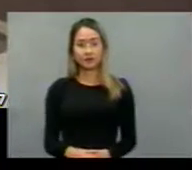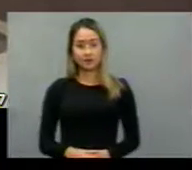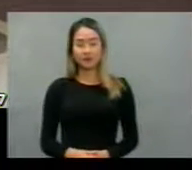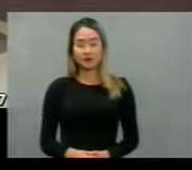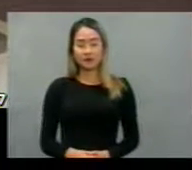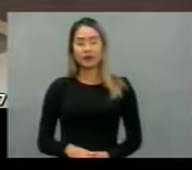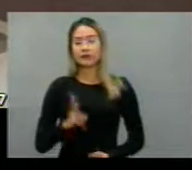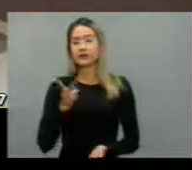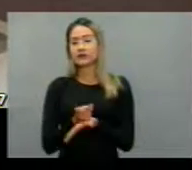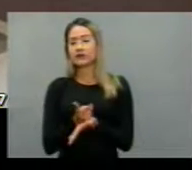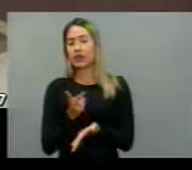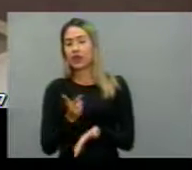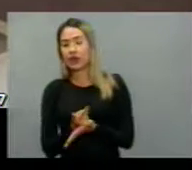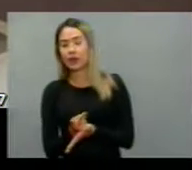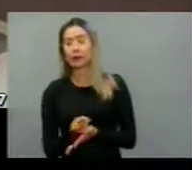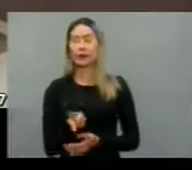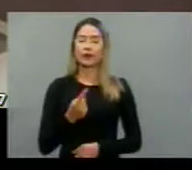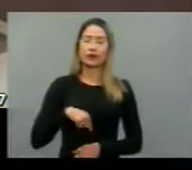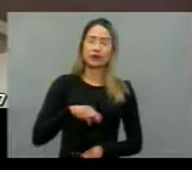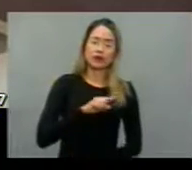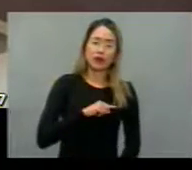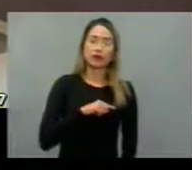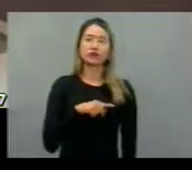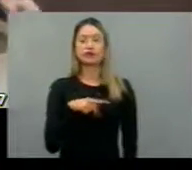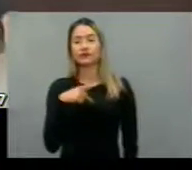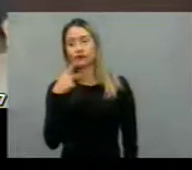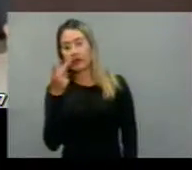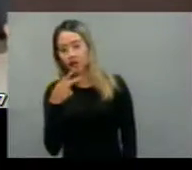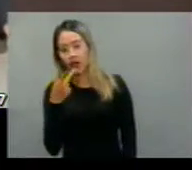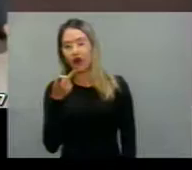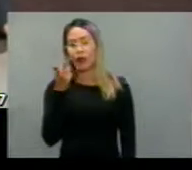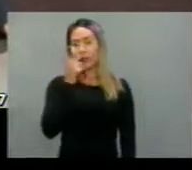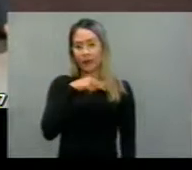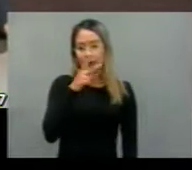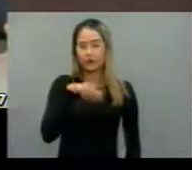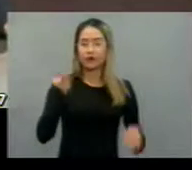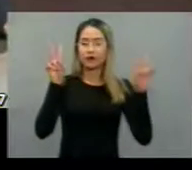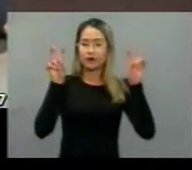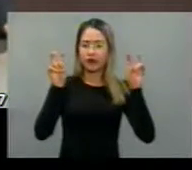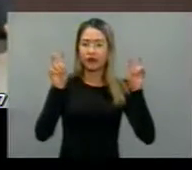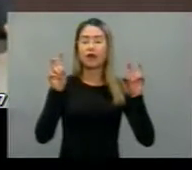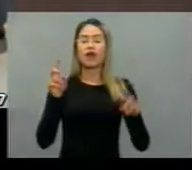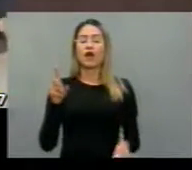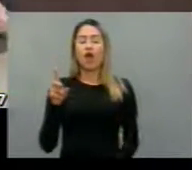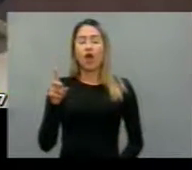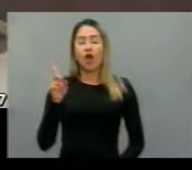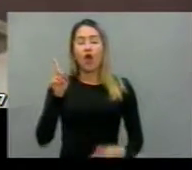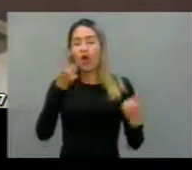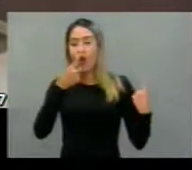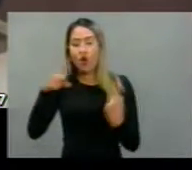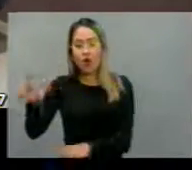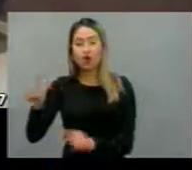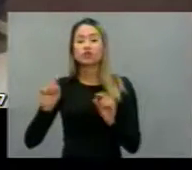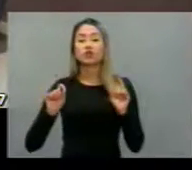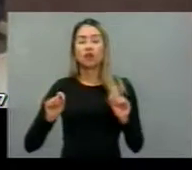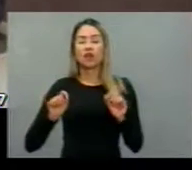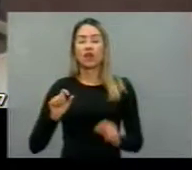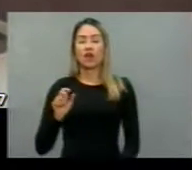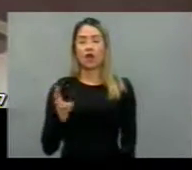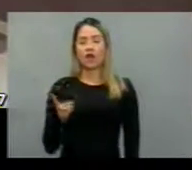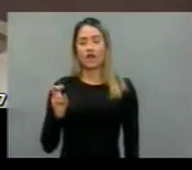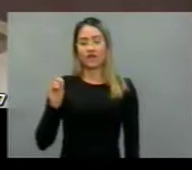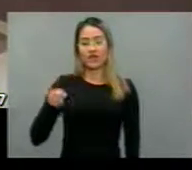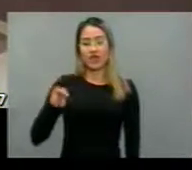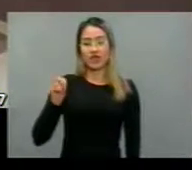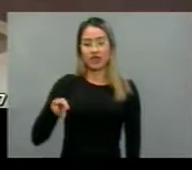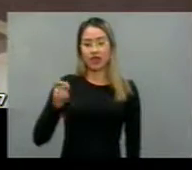que falamos tanto contra o agrotóxico, contra o agronegócio, contra o